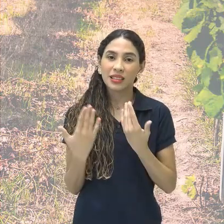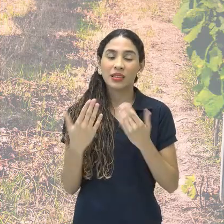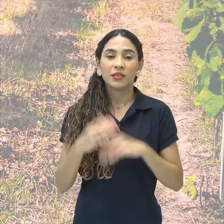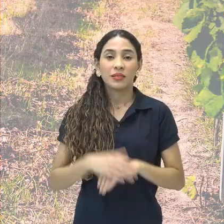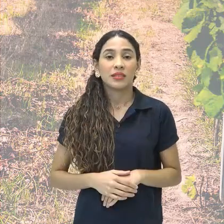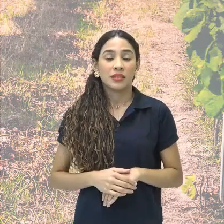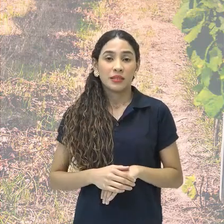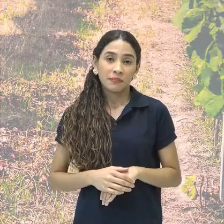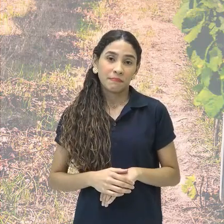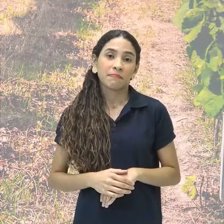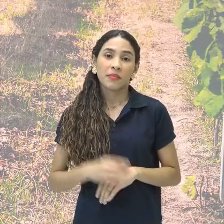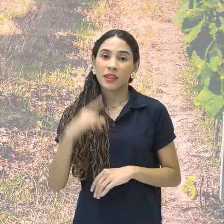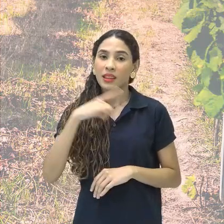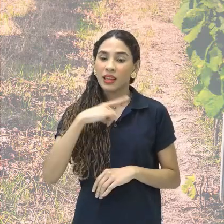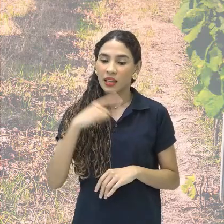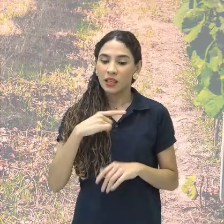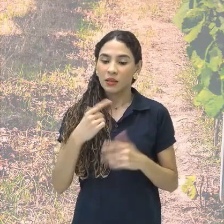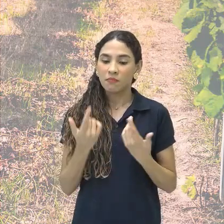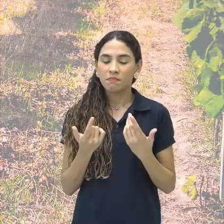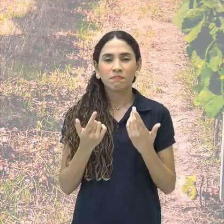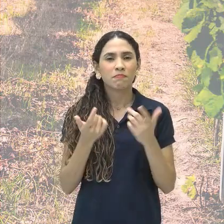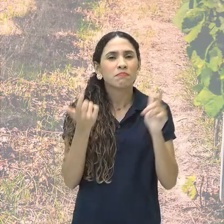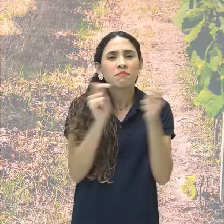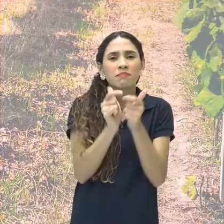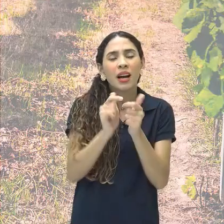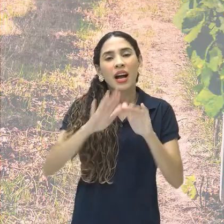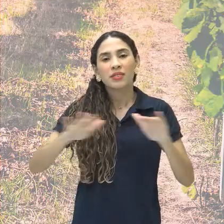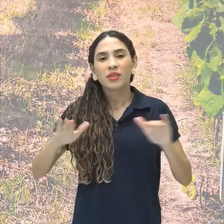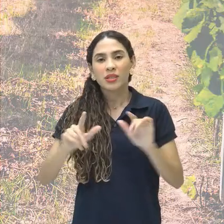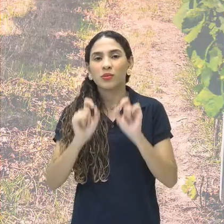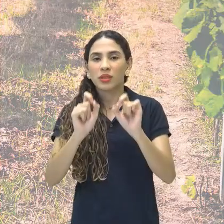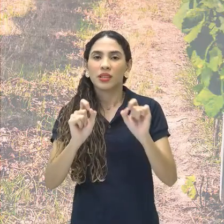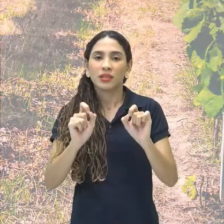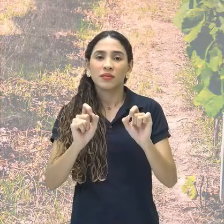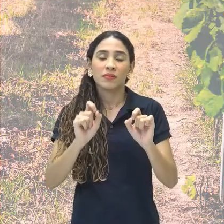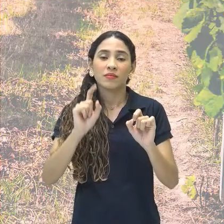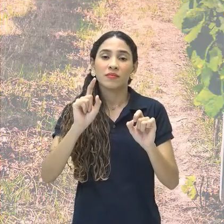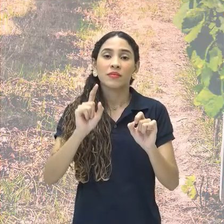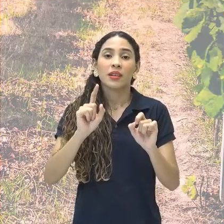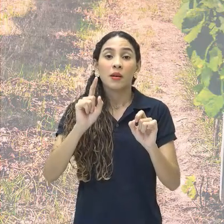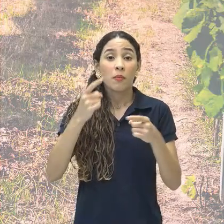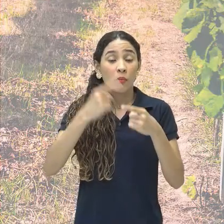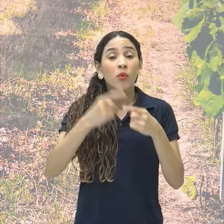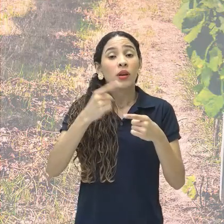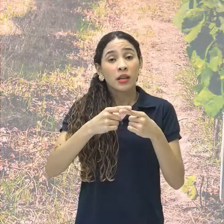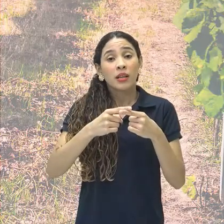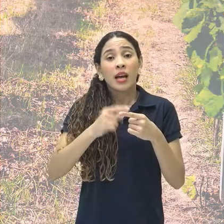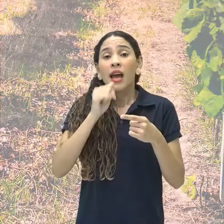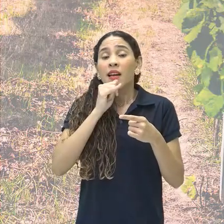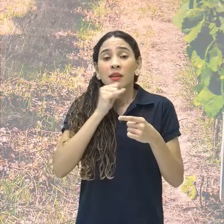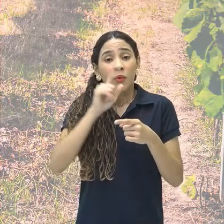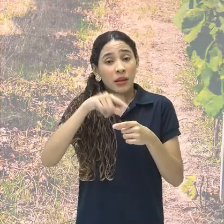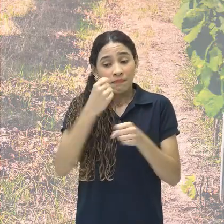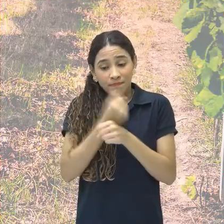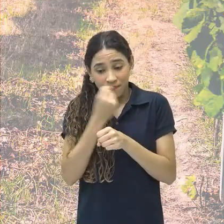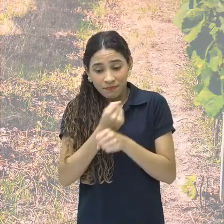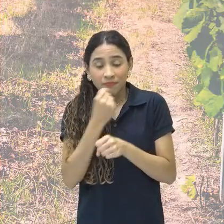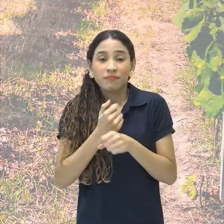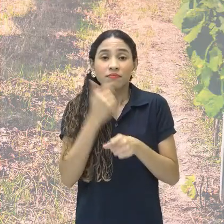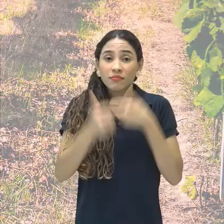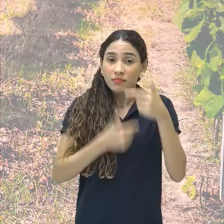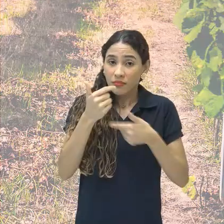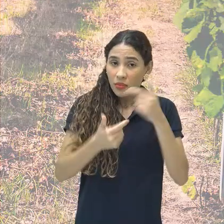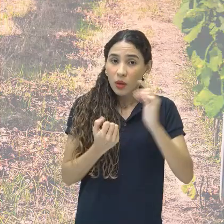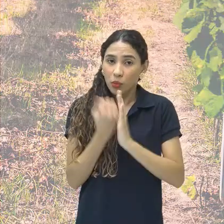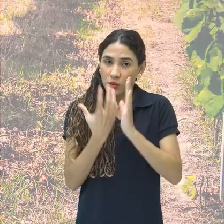estão lá, que têm uma pequena propriedade, muitas vezes, né, eles é que vão, porque eles vão ser mão de obra para trabalhar